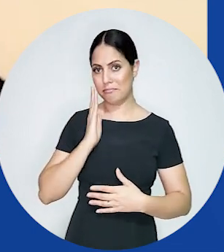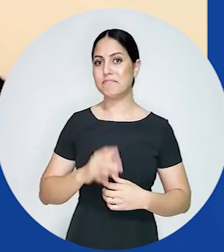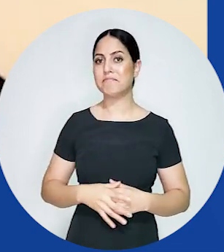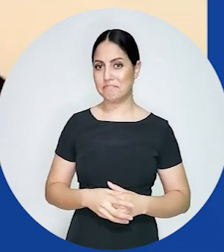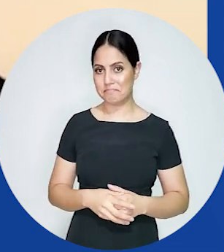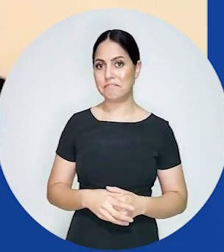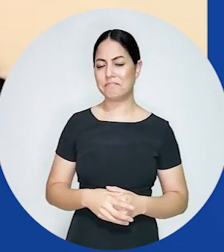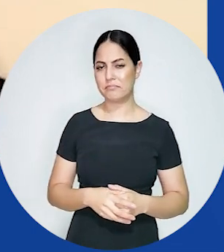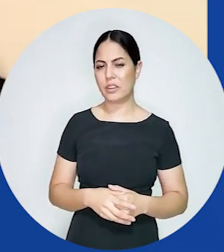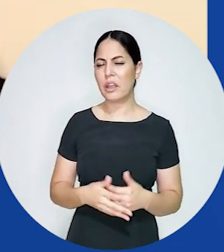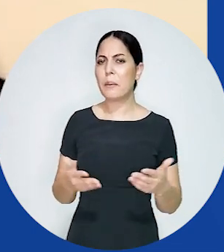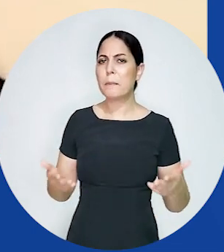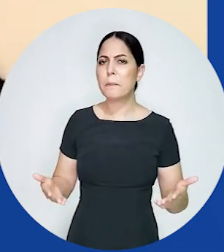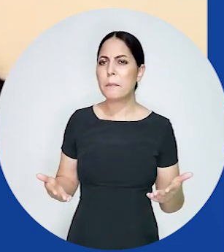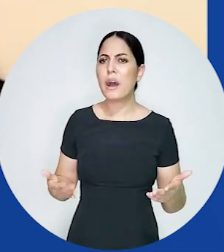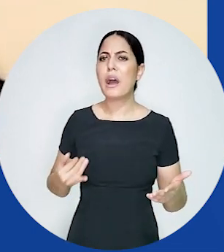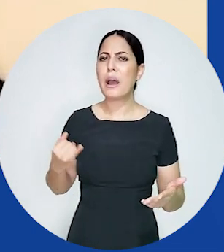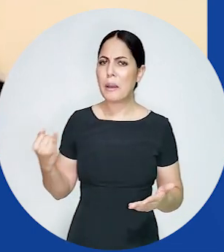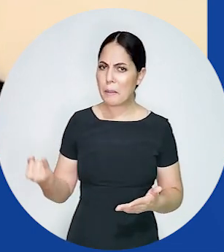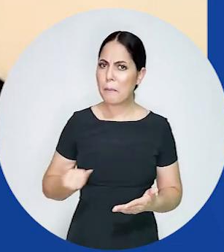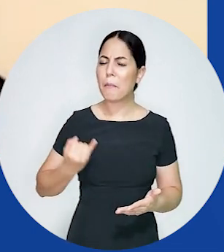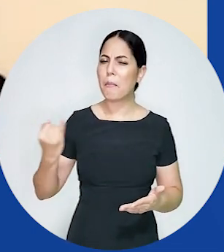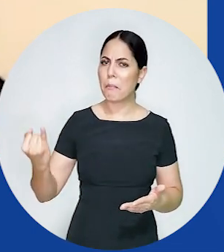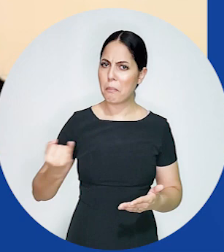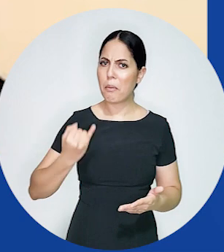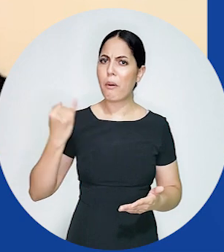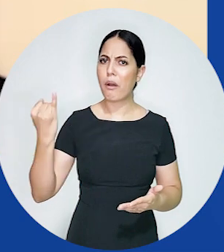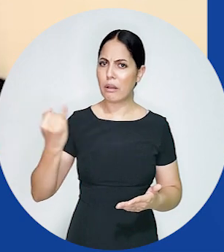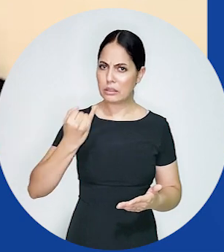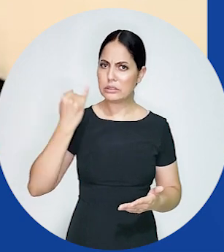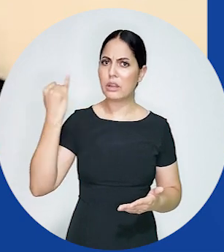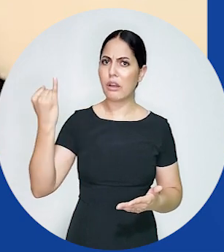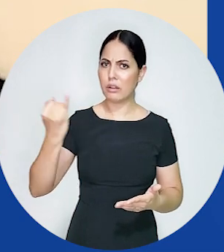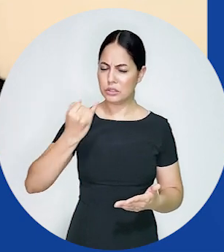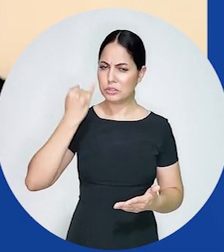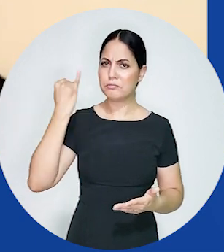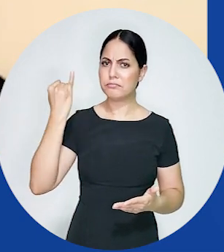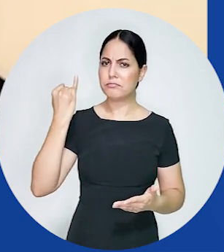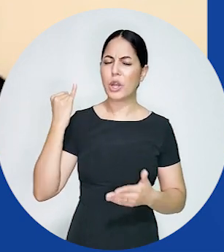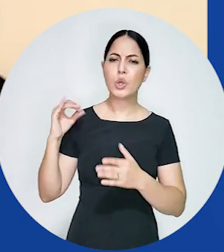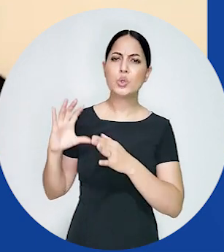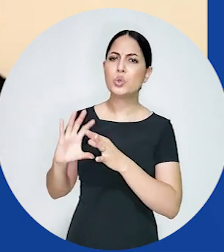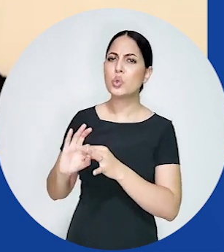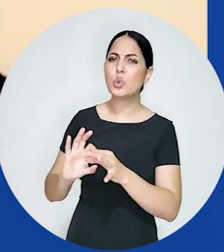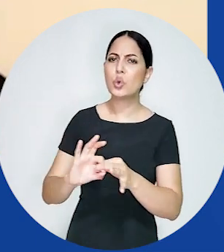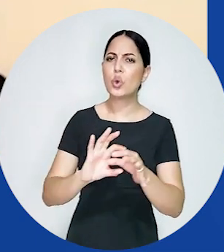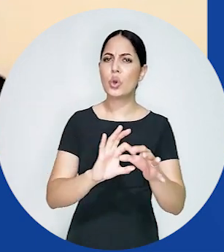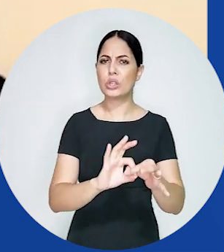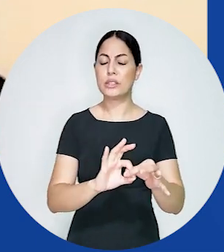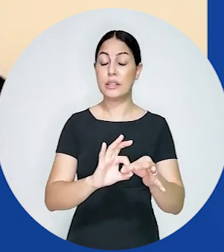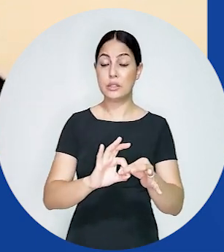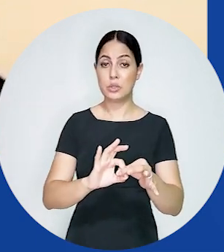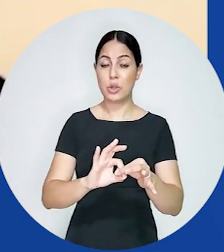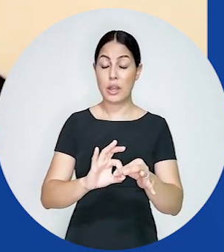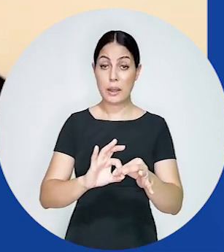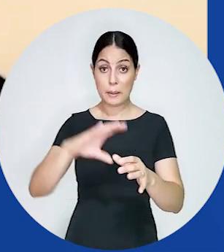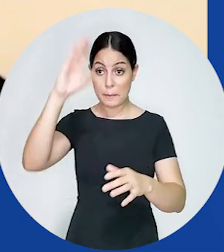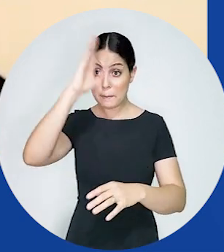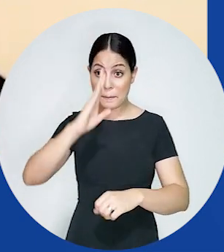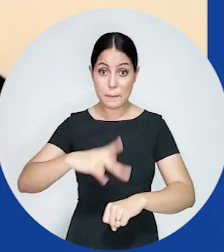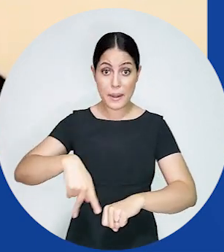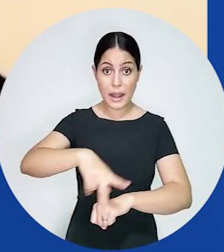redemocratização e como foi importante essa instituição para que o Brasil